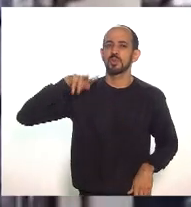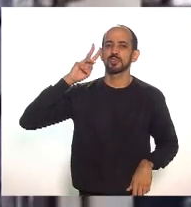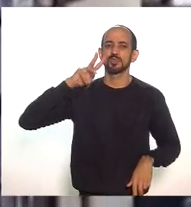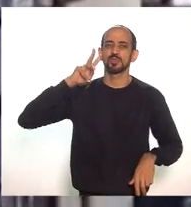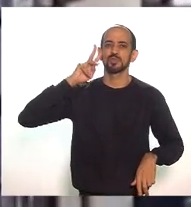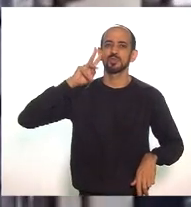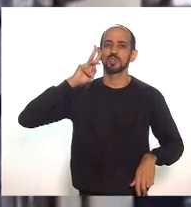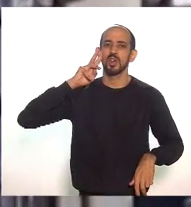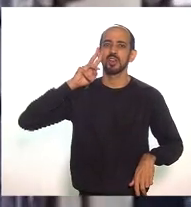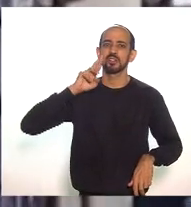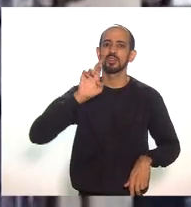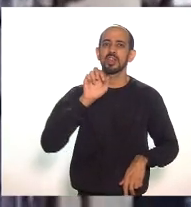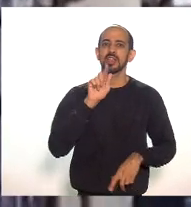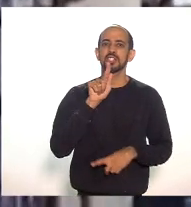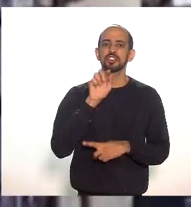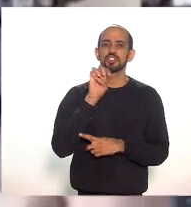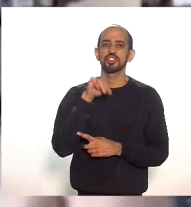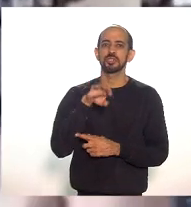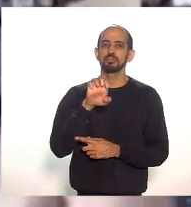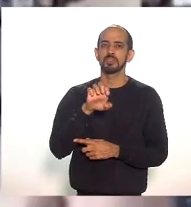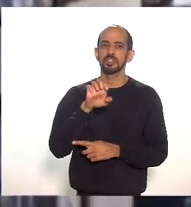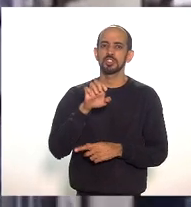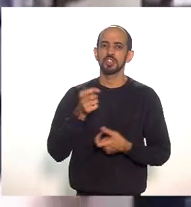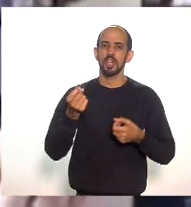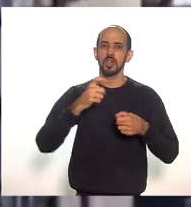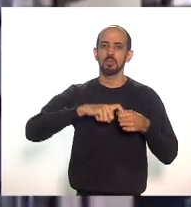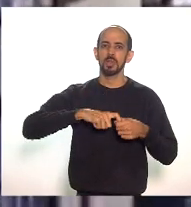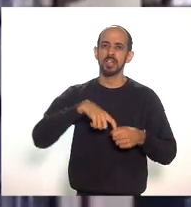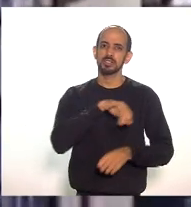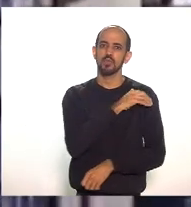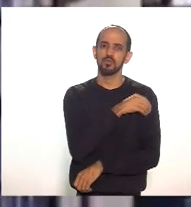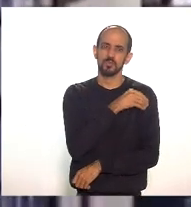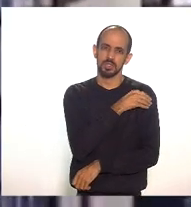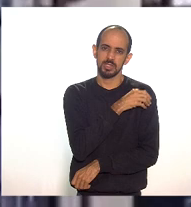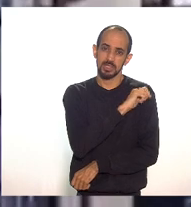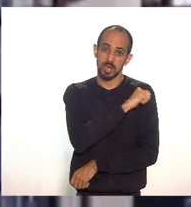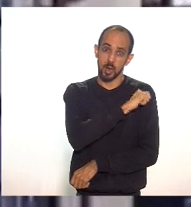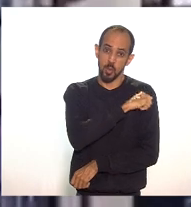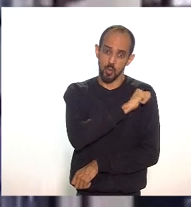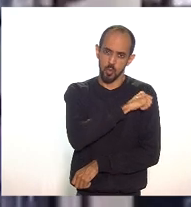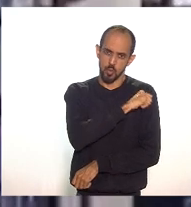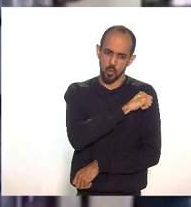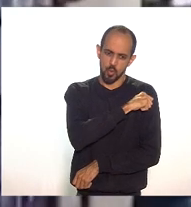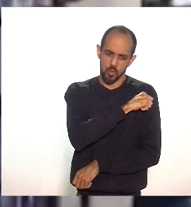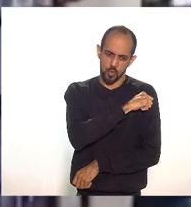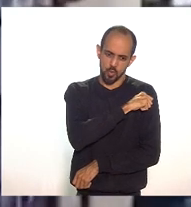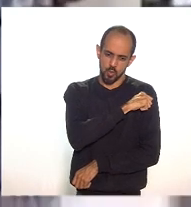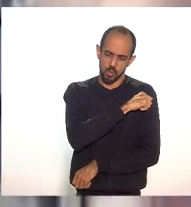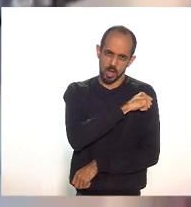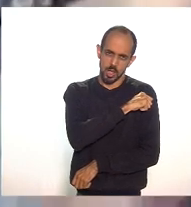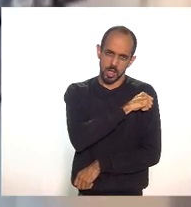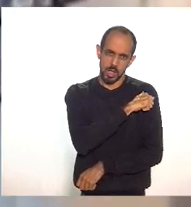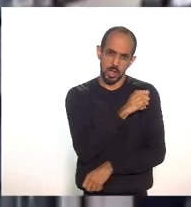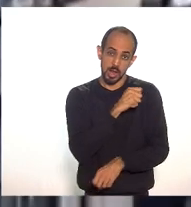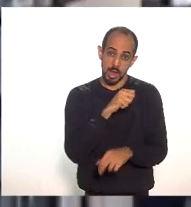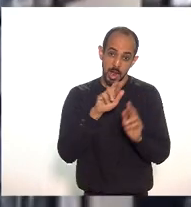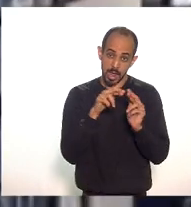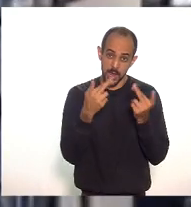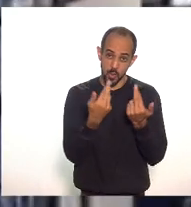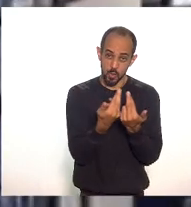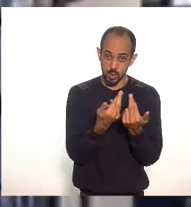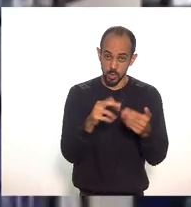regime de recuperação fiscal me lembro perfeitamente na reunião do colégio de líderes quando